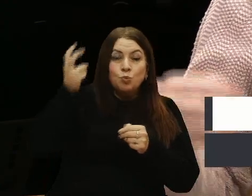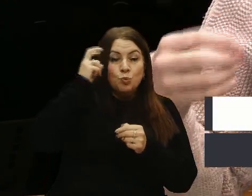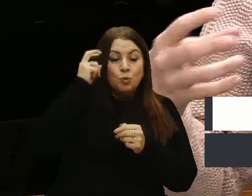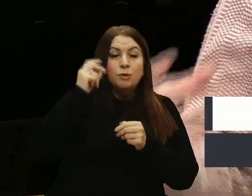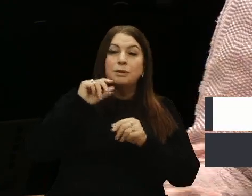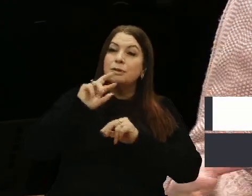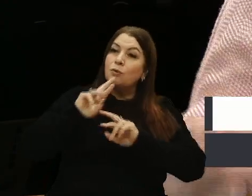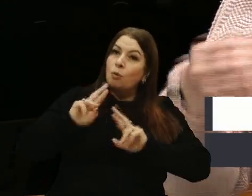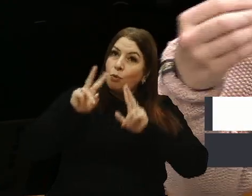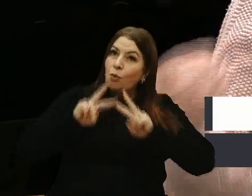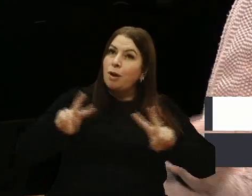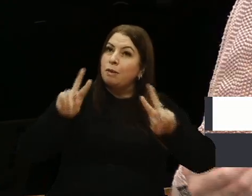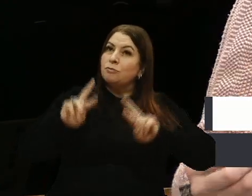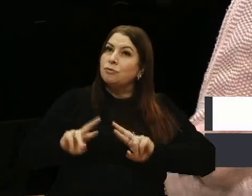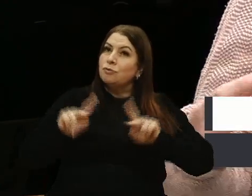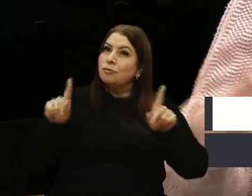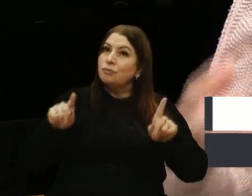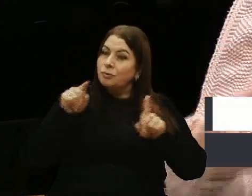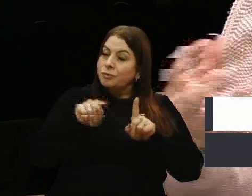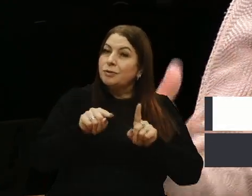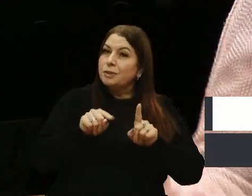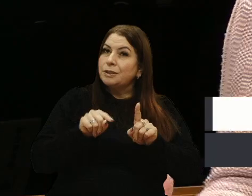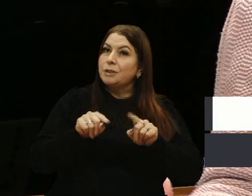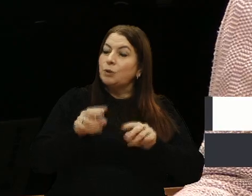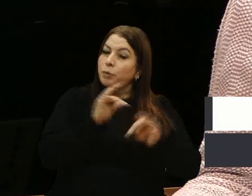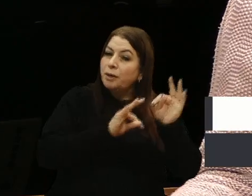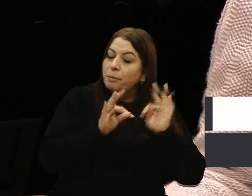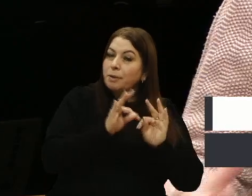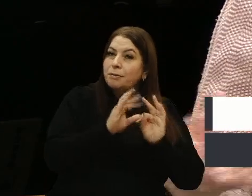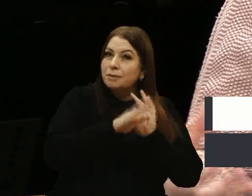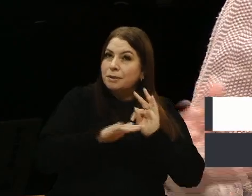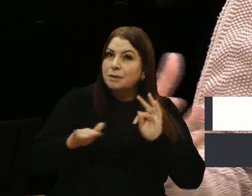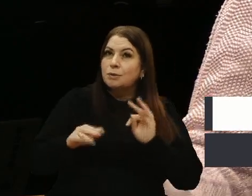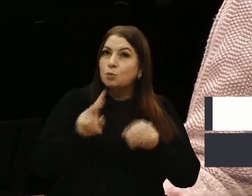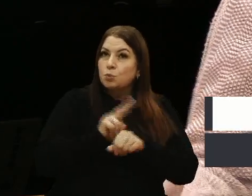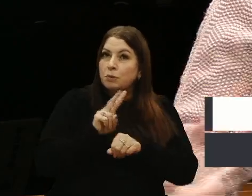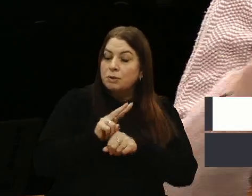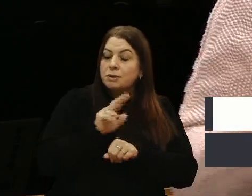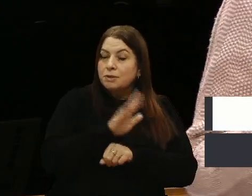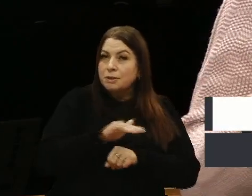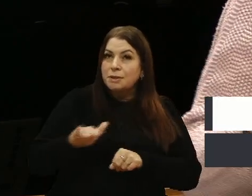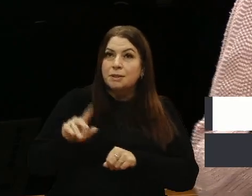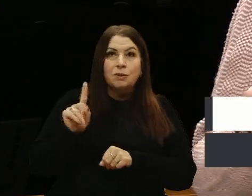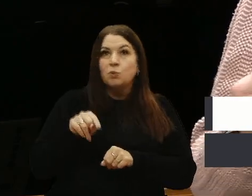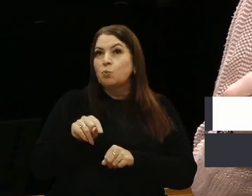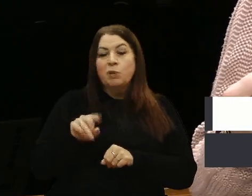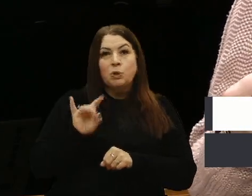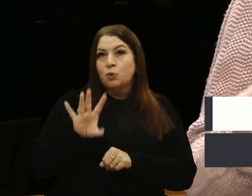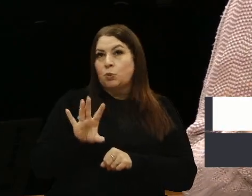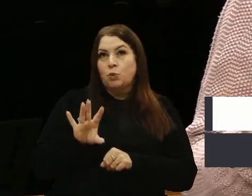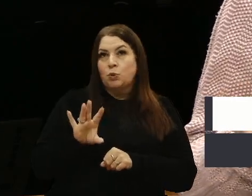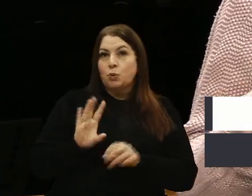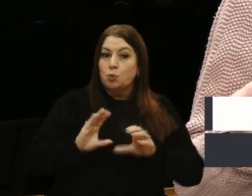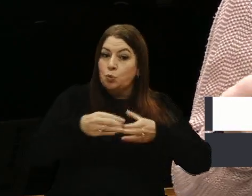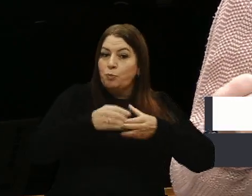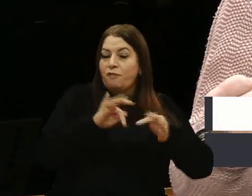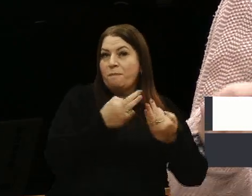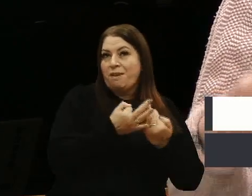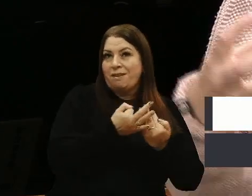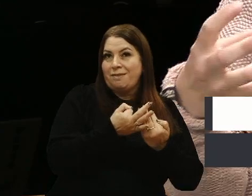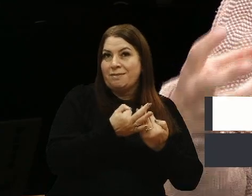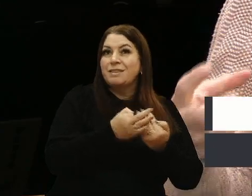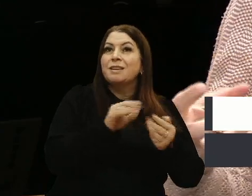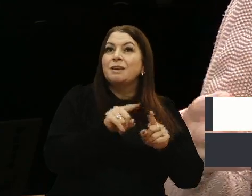diferentes, têm um olhar diferente em relação ao tratamento das crianças. O cuidado com as crianças não é apenas do núcleo familiar, e se a gente for